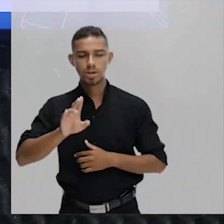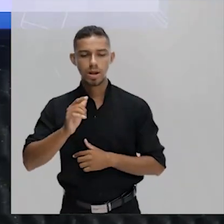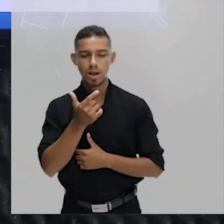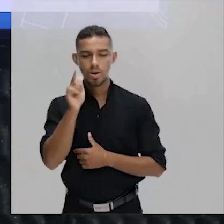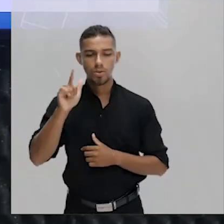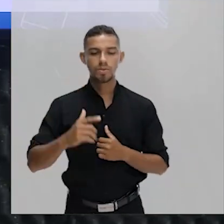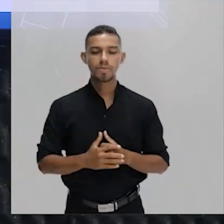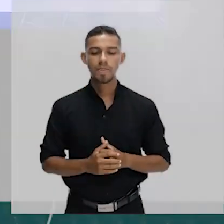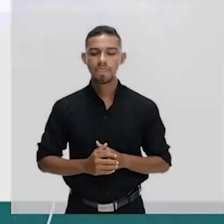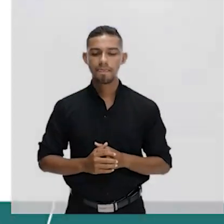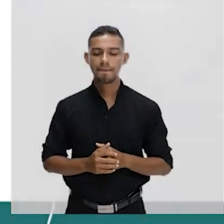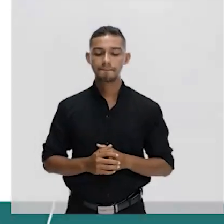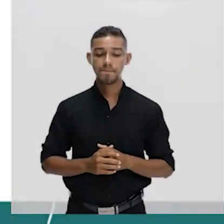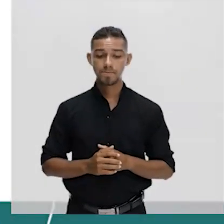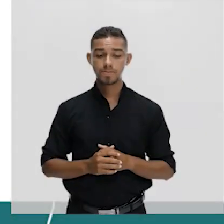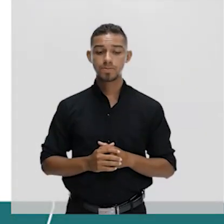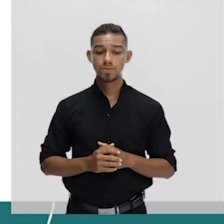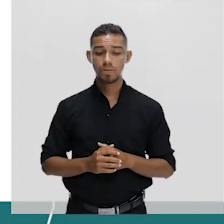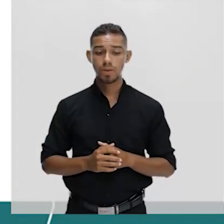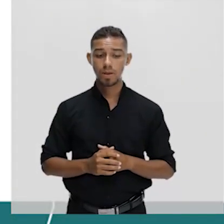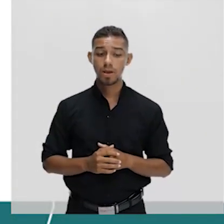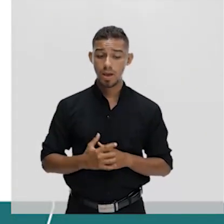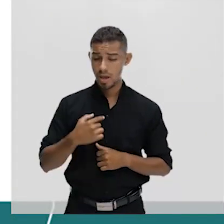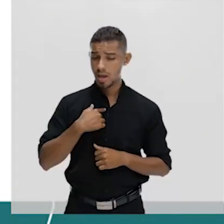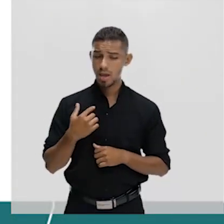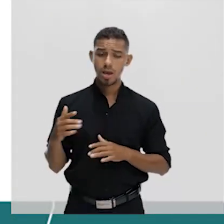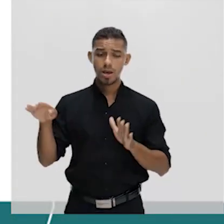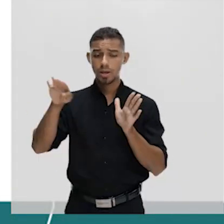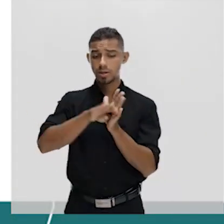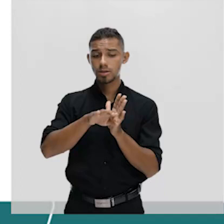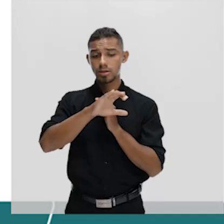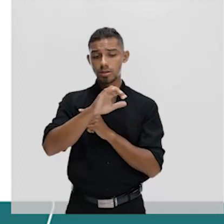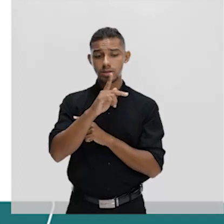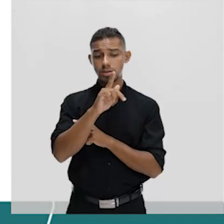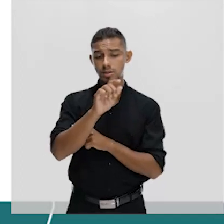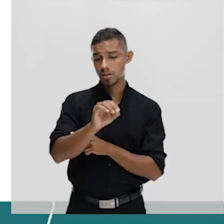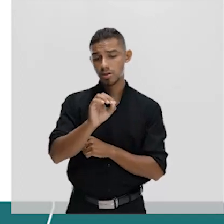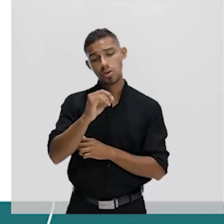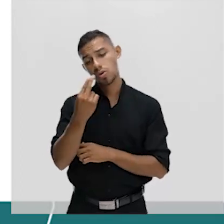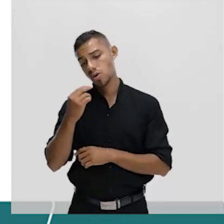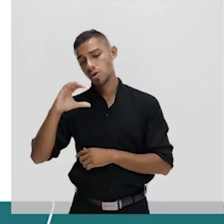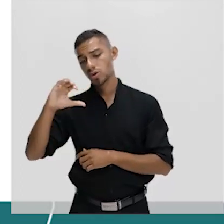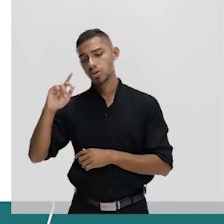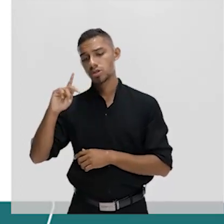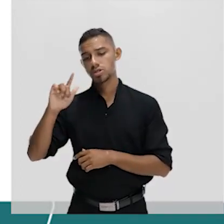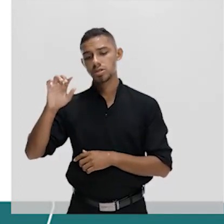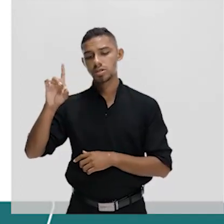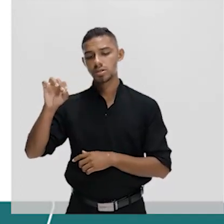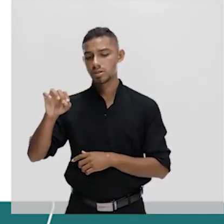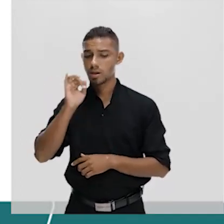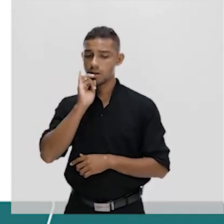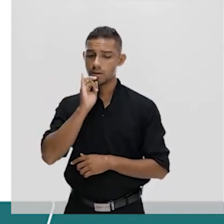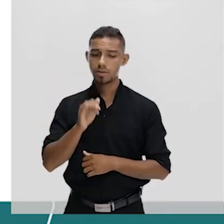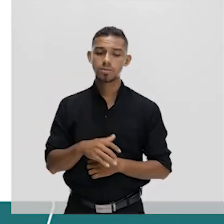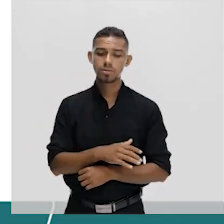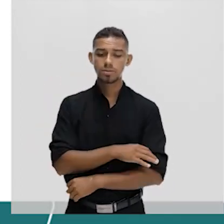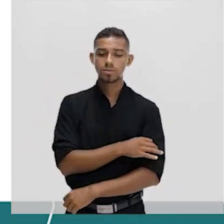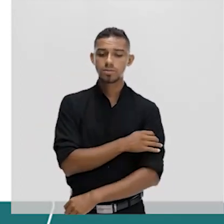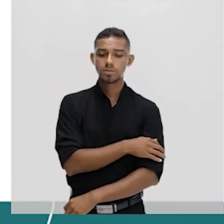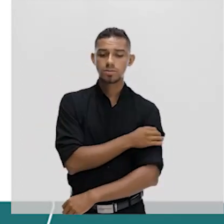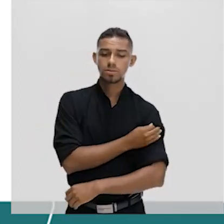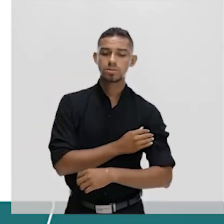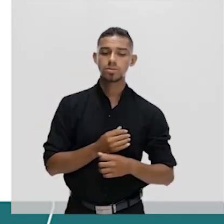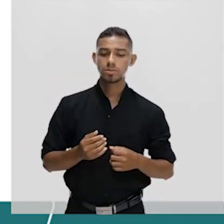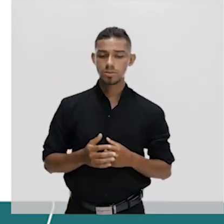forma. Chego ou chegado. Muitos usam chego como particípio. Eu havia